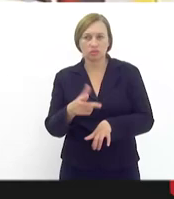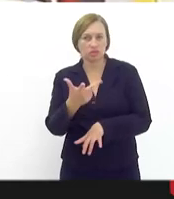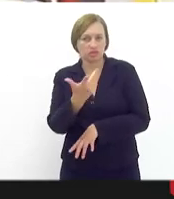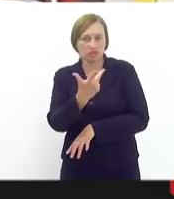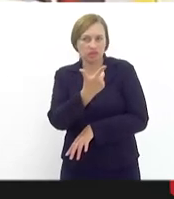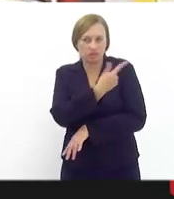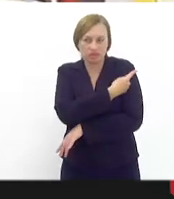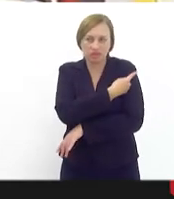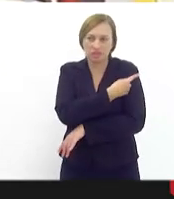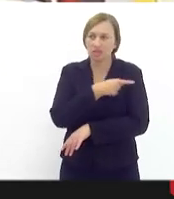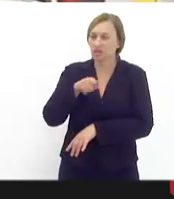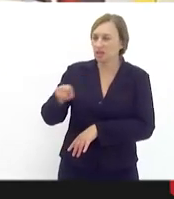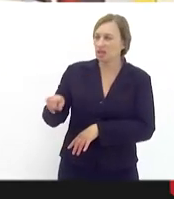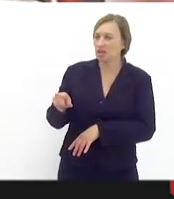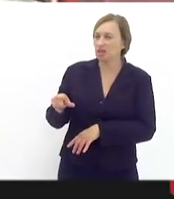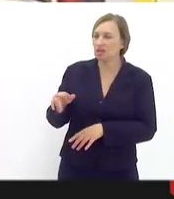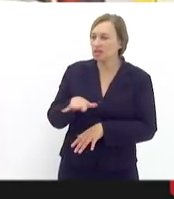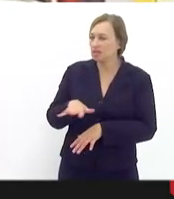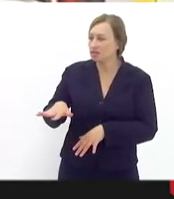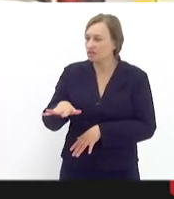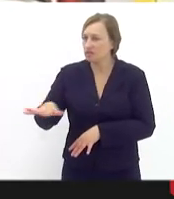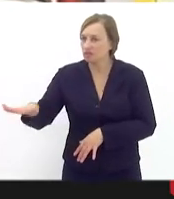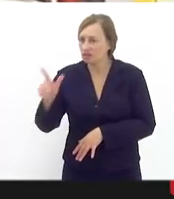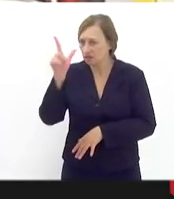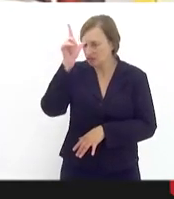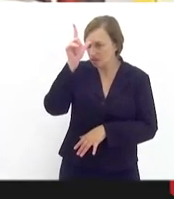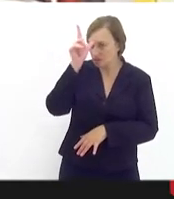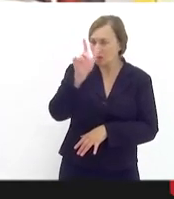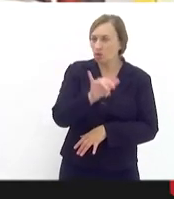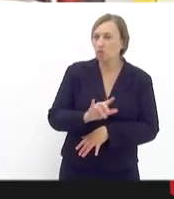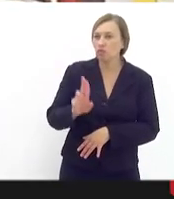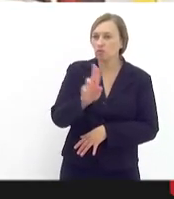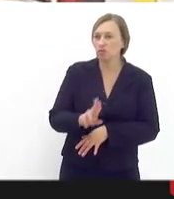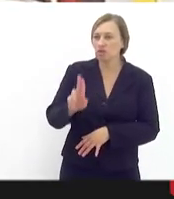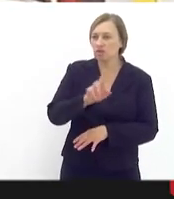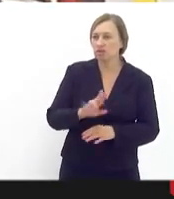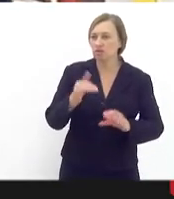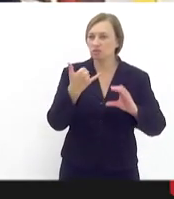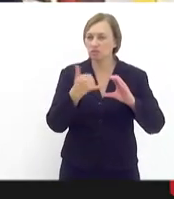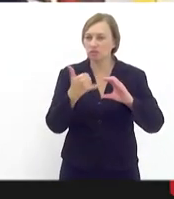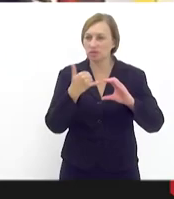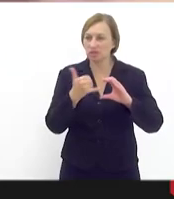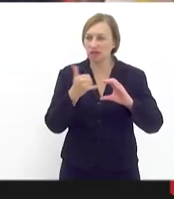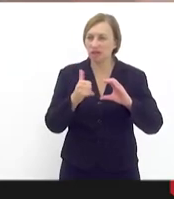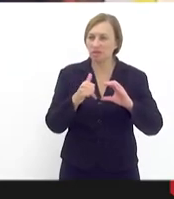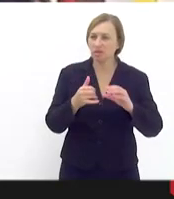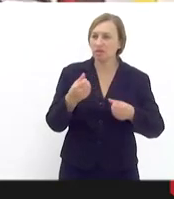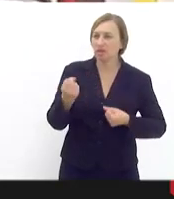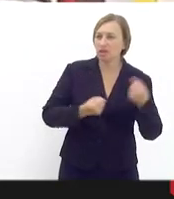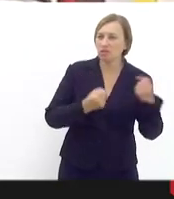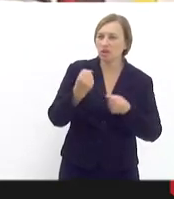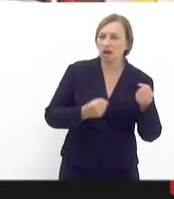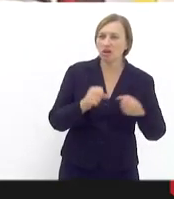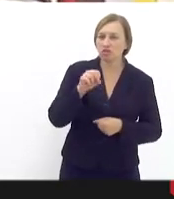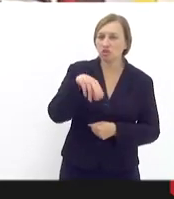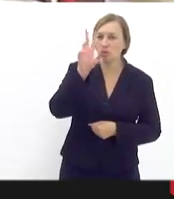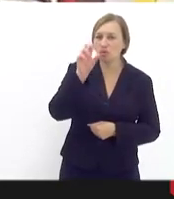no Complexo do Alemão, usando o Zap e o carro de ovo. O carro de ovo virou o maior veículo,